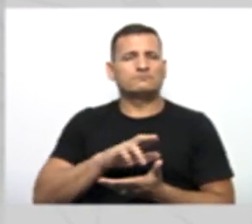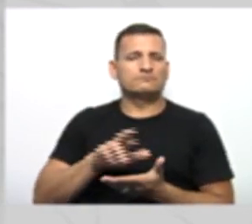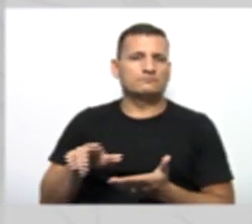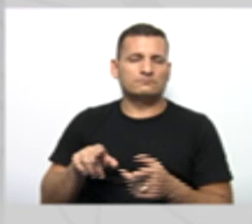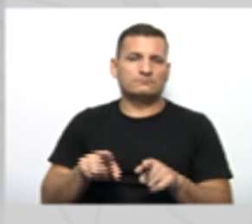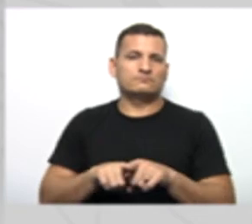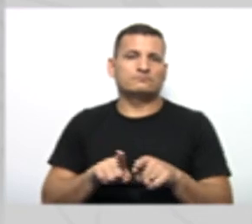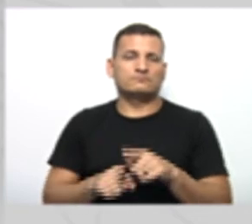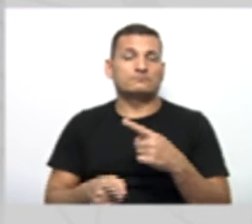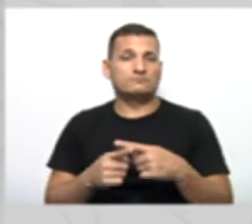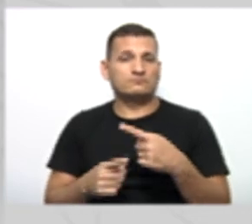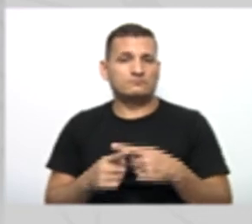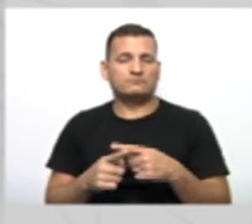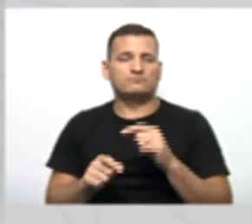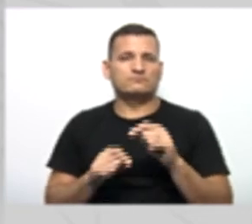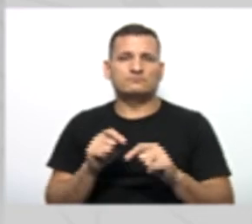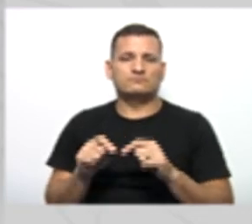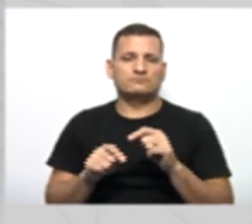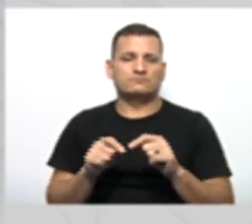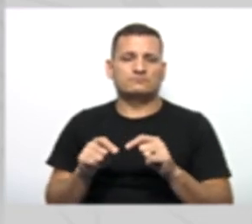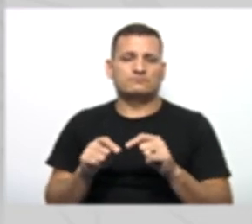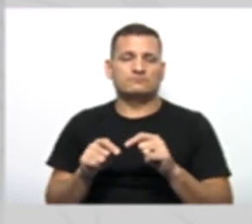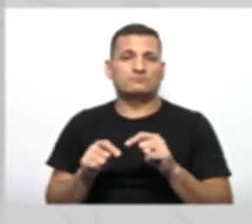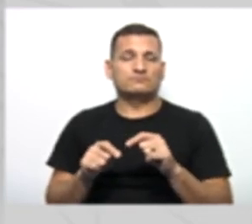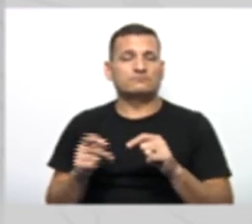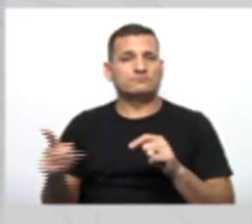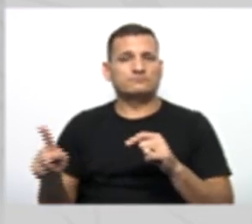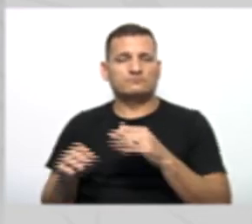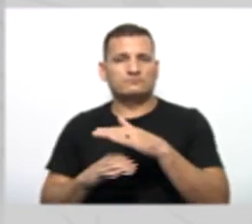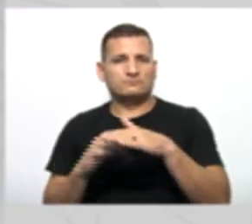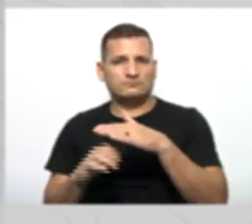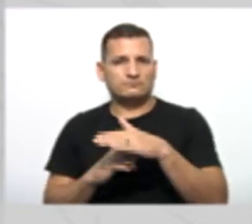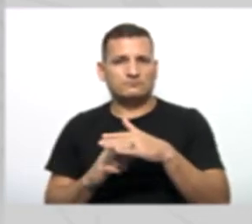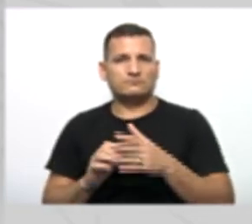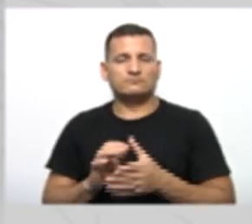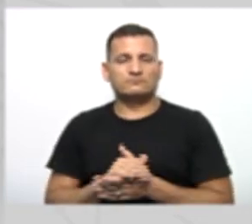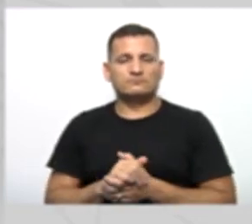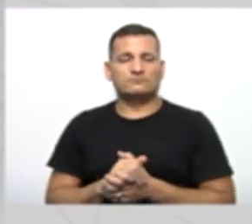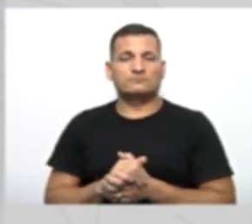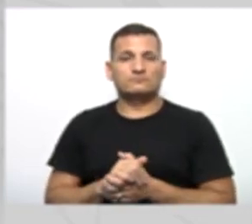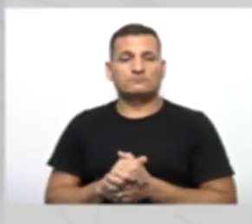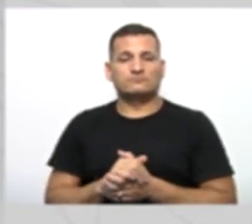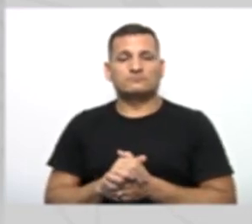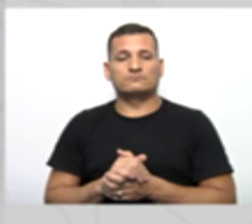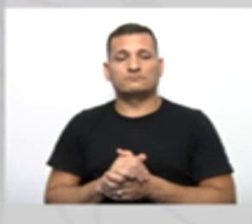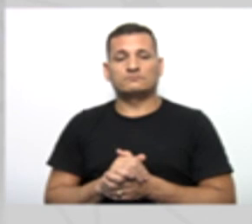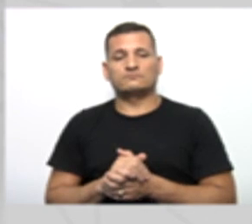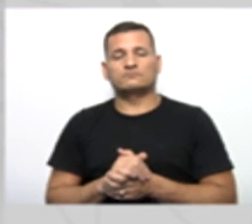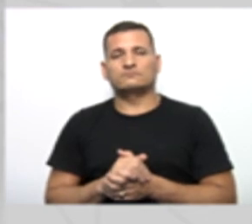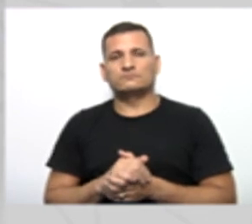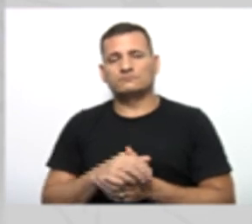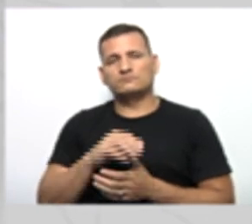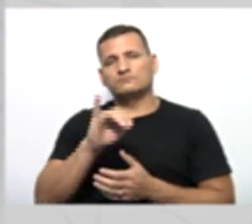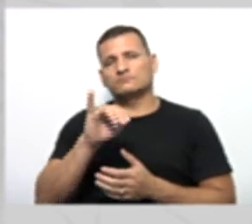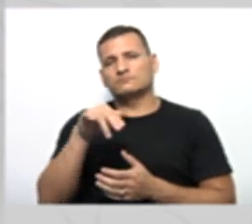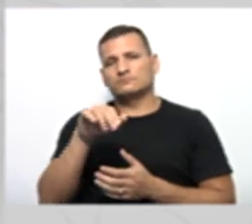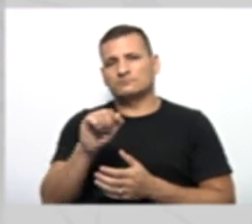motivos determinantes daquele empreendimento. Ou seja, nessa licença de instalação,